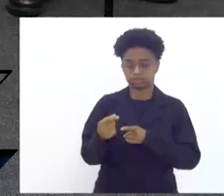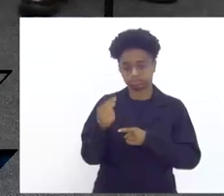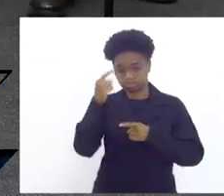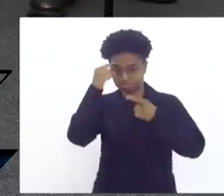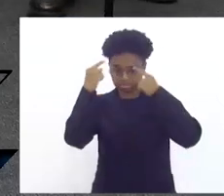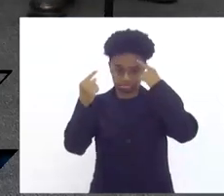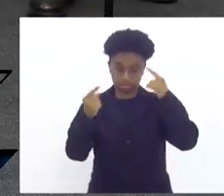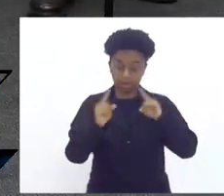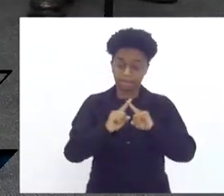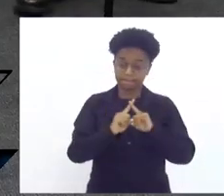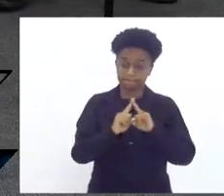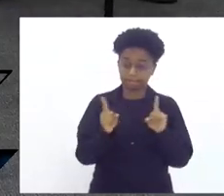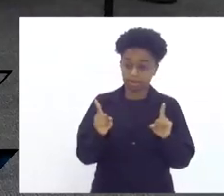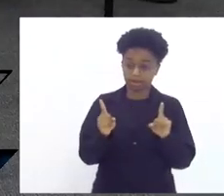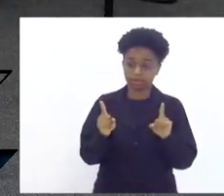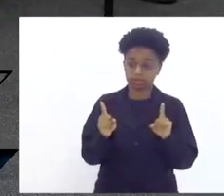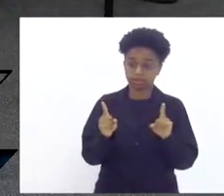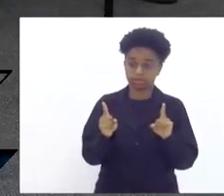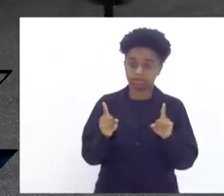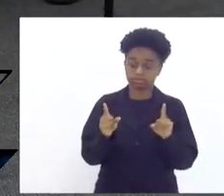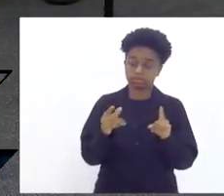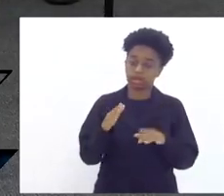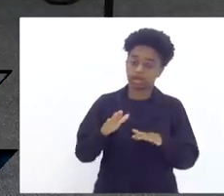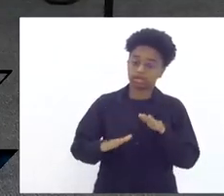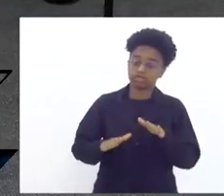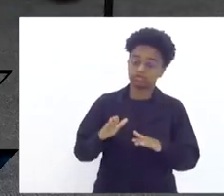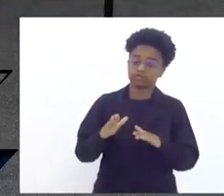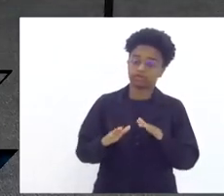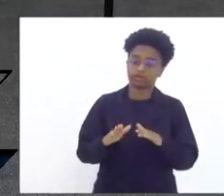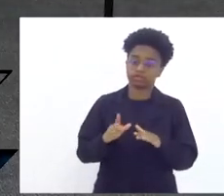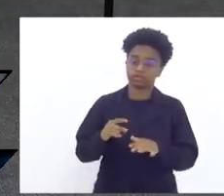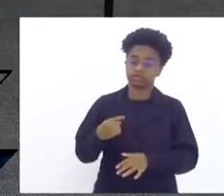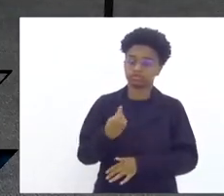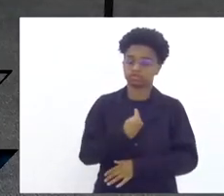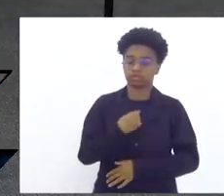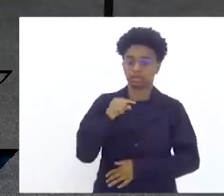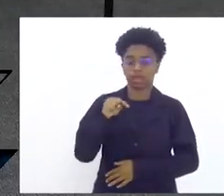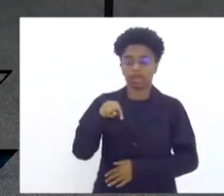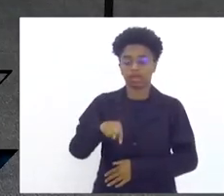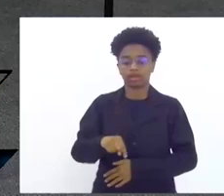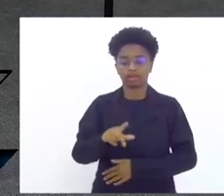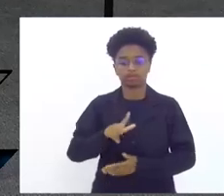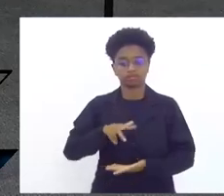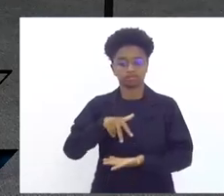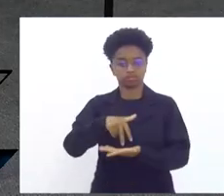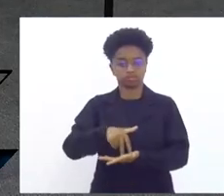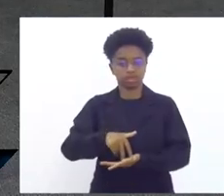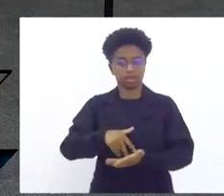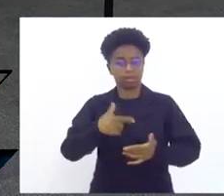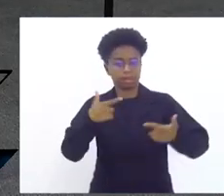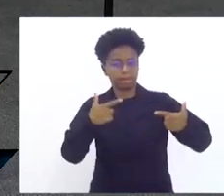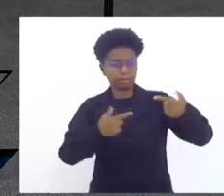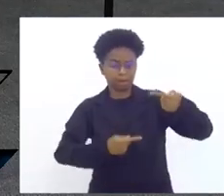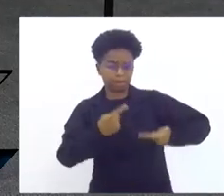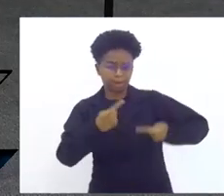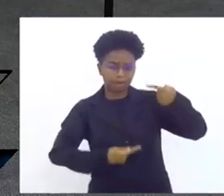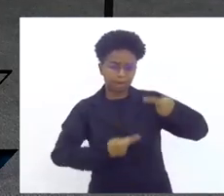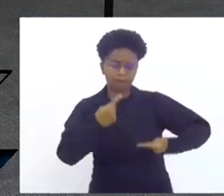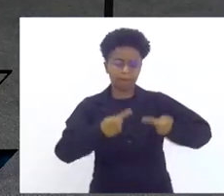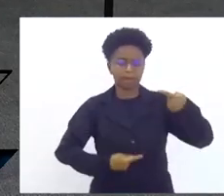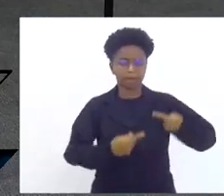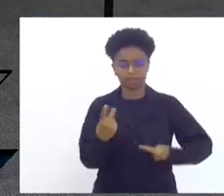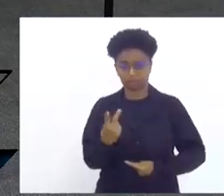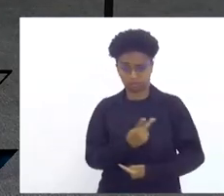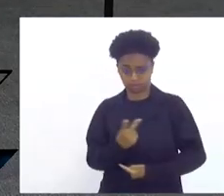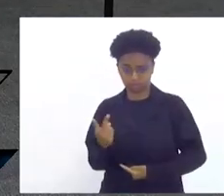agora não obstante é muitas vezes fazermos aqui protagonizarmos aqui o enfrentamento duro Inclusive eu com vossa excelência várias vezes